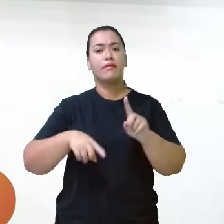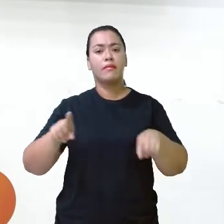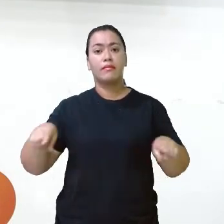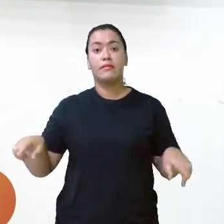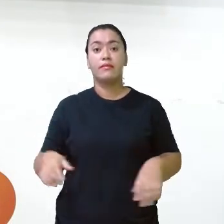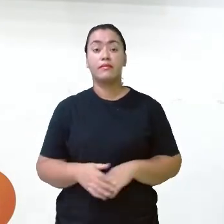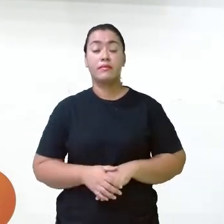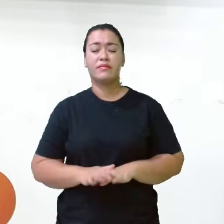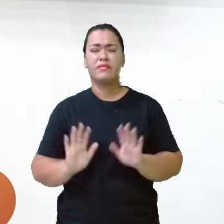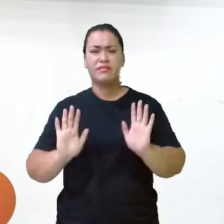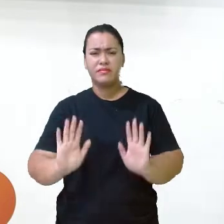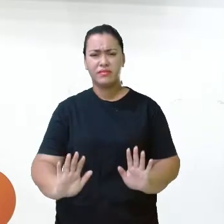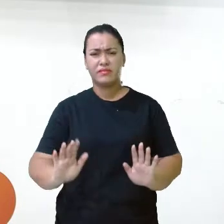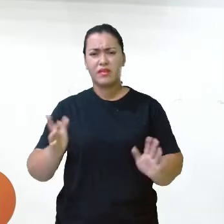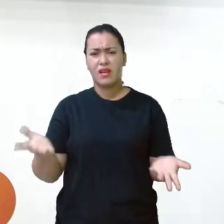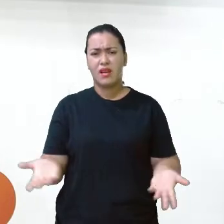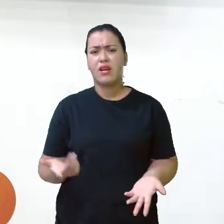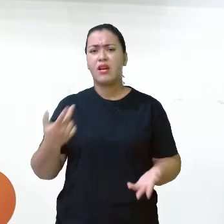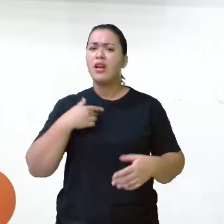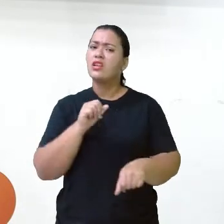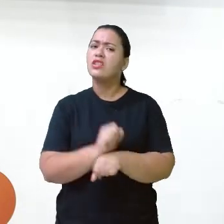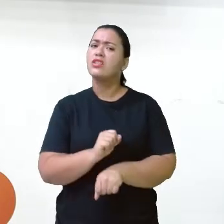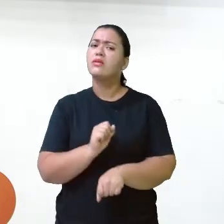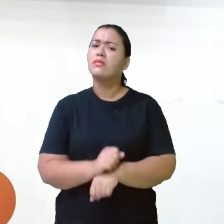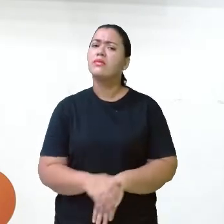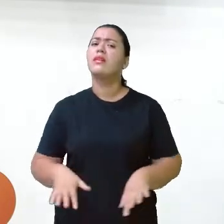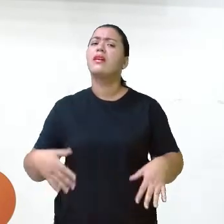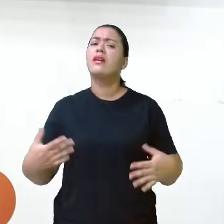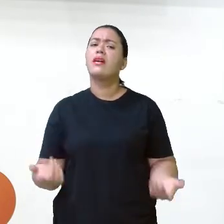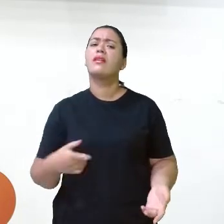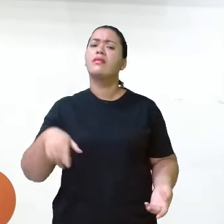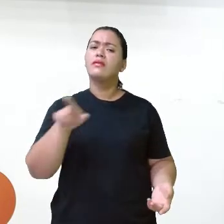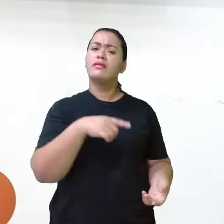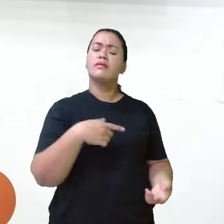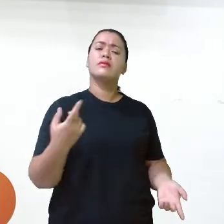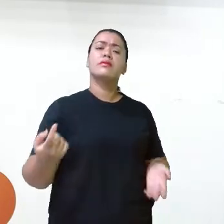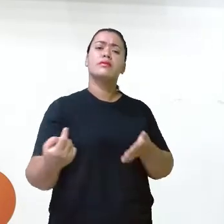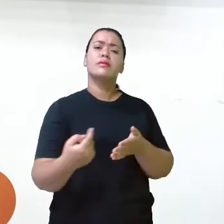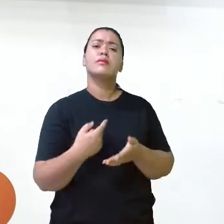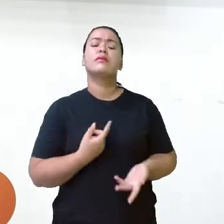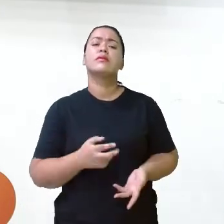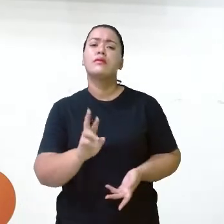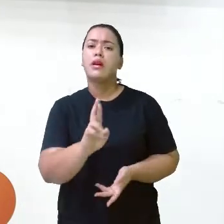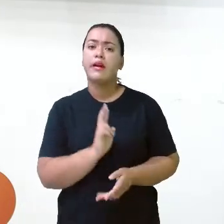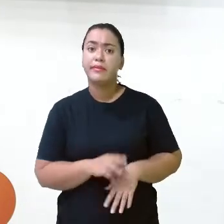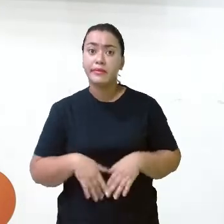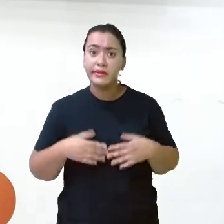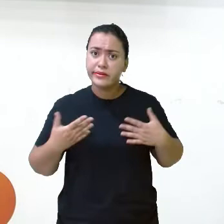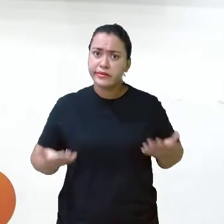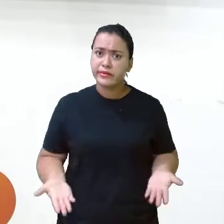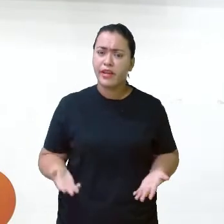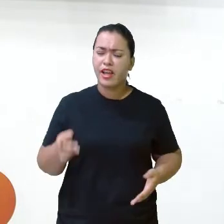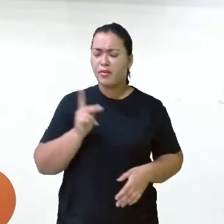certo? Gente, eu estou esperando até agora. Cadê as perguntas que eu fiz para vocês? Professora Márcia, cadê